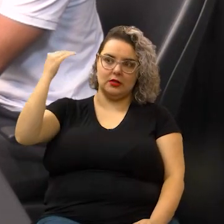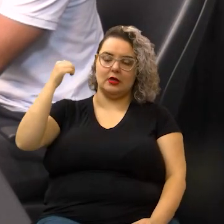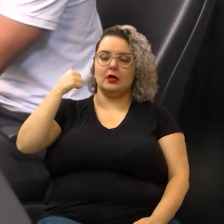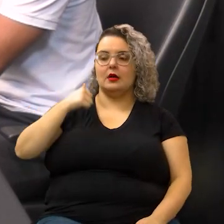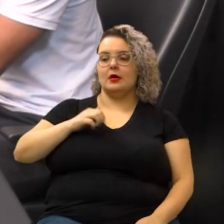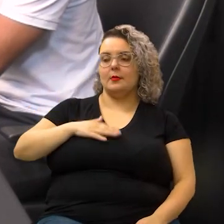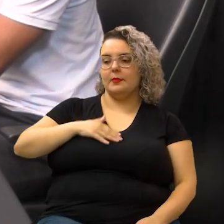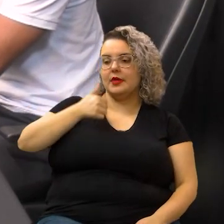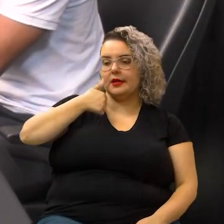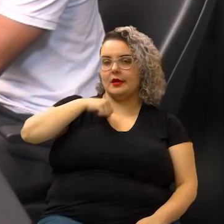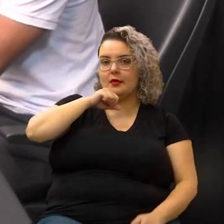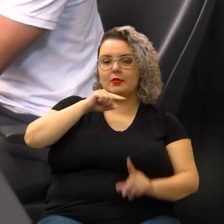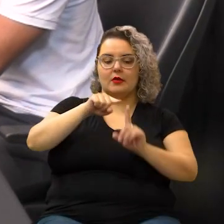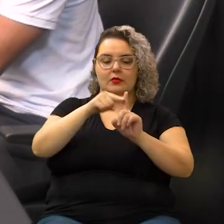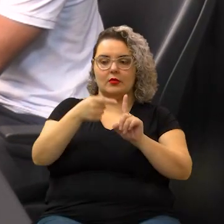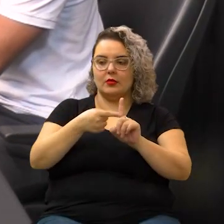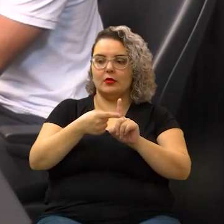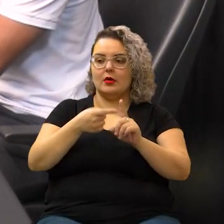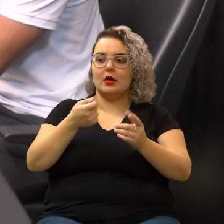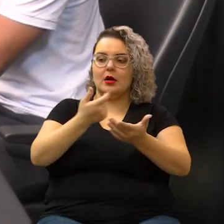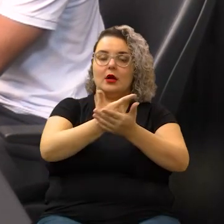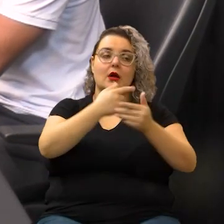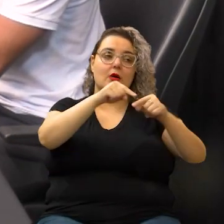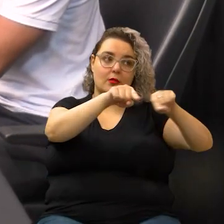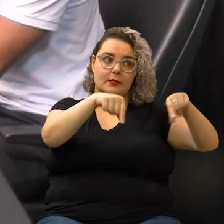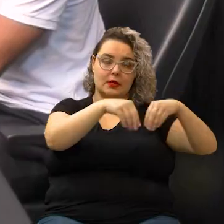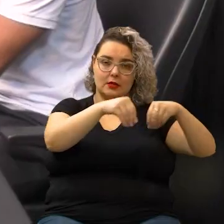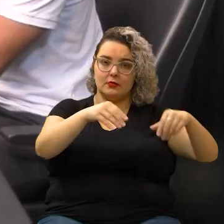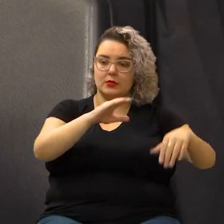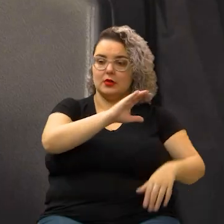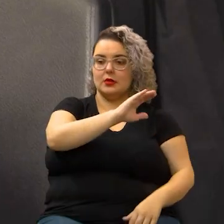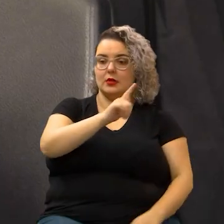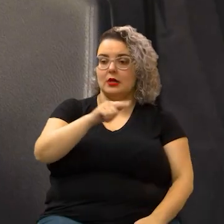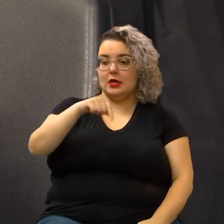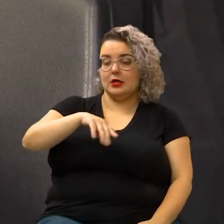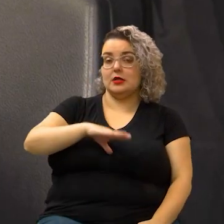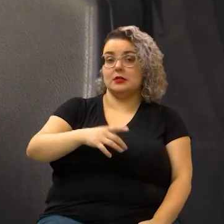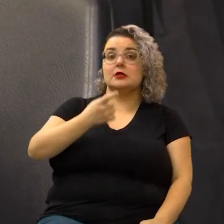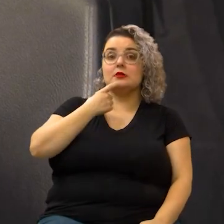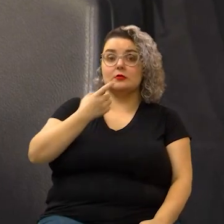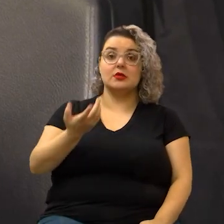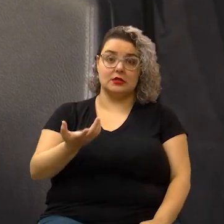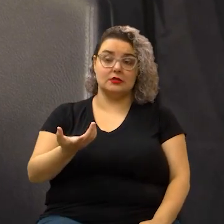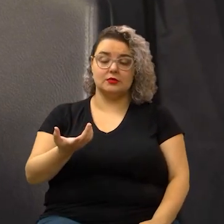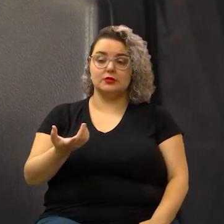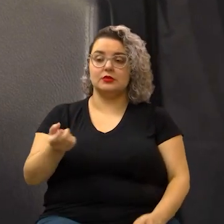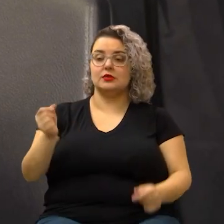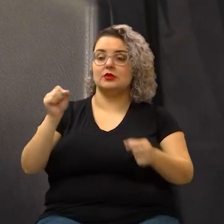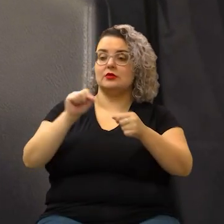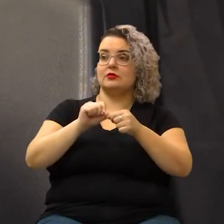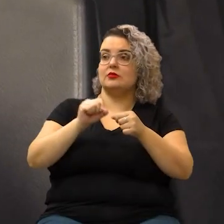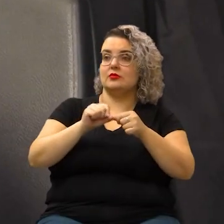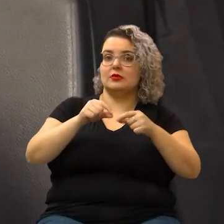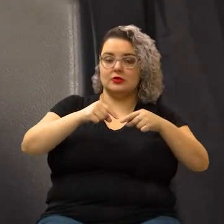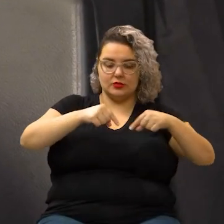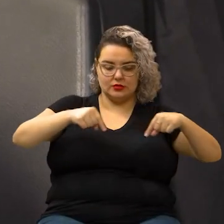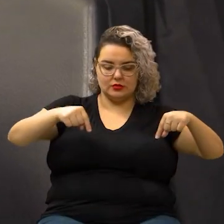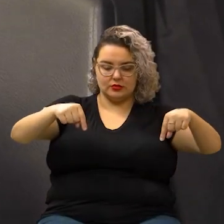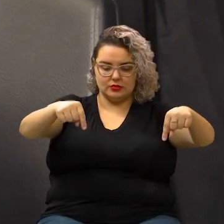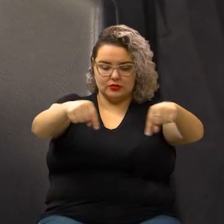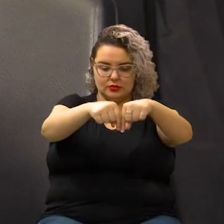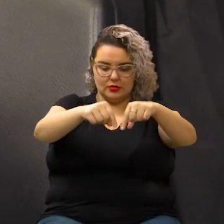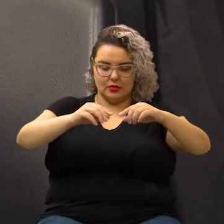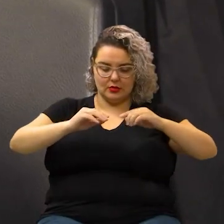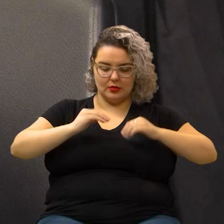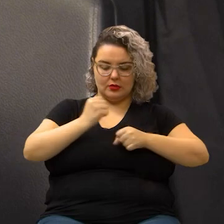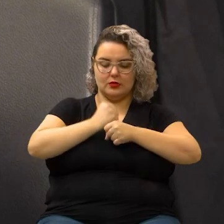mãe ficou grávida, eles compraram um terreno lá no distrito do Campo Grande, em Campinas, e fizeram ali um cômodo no